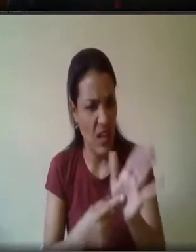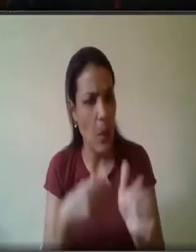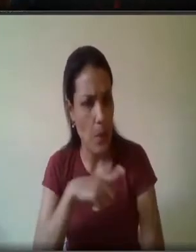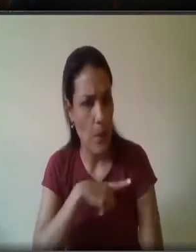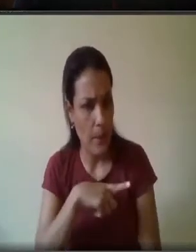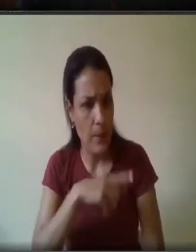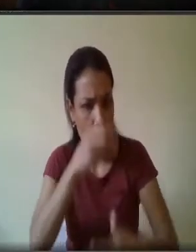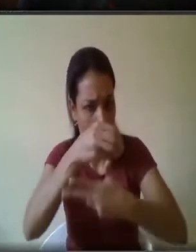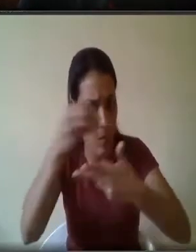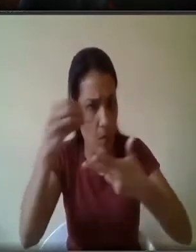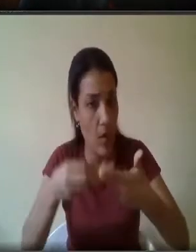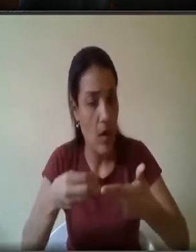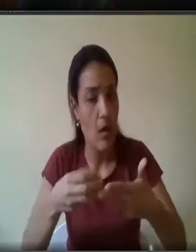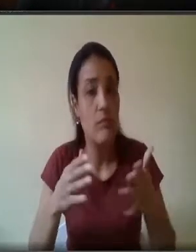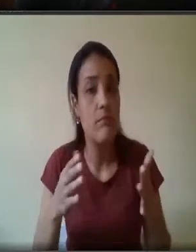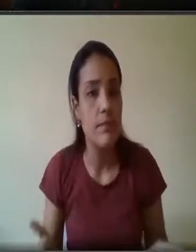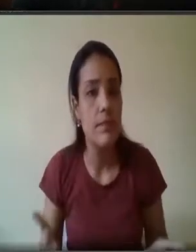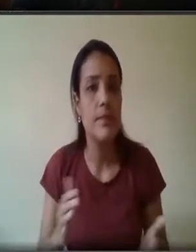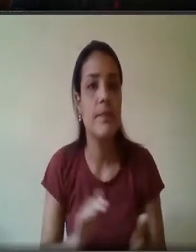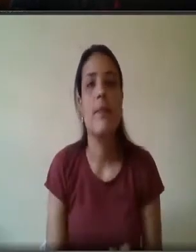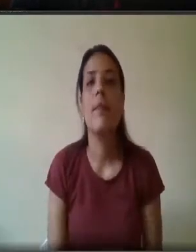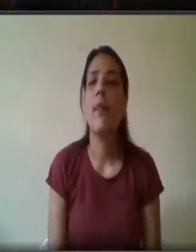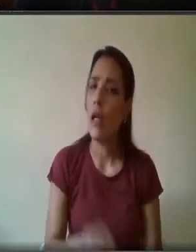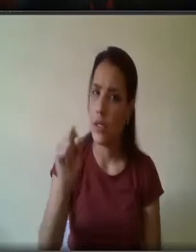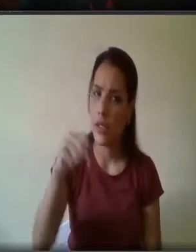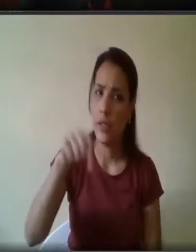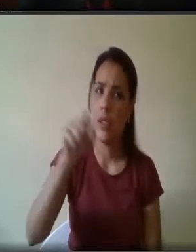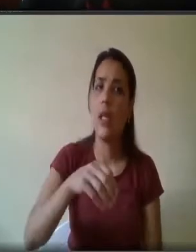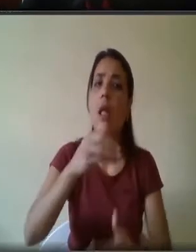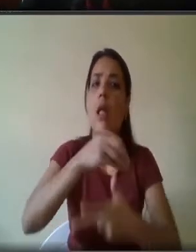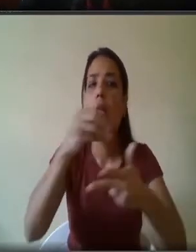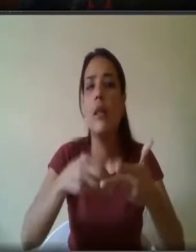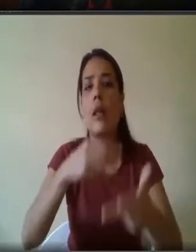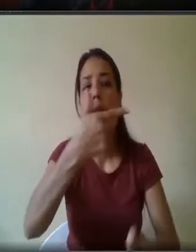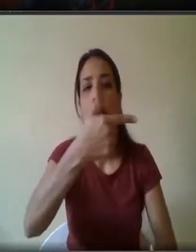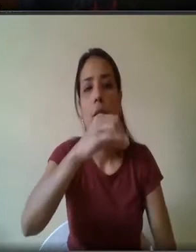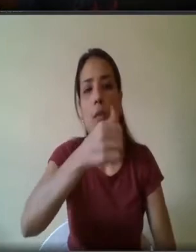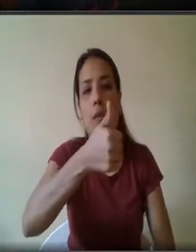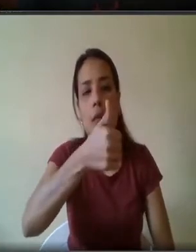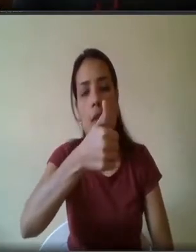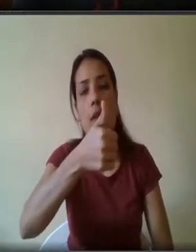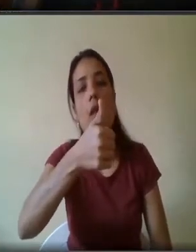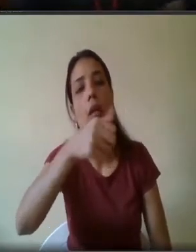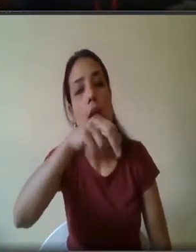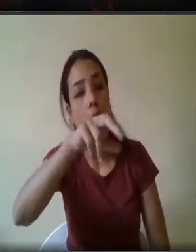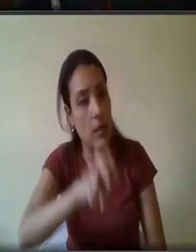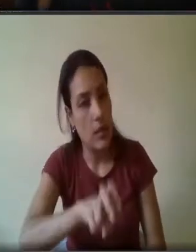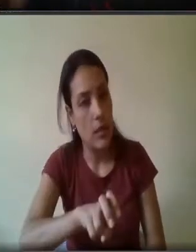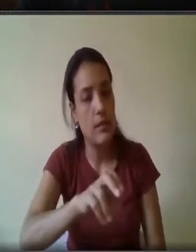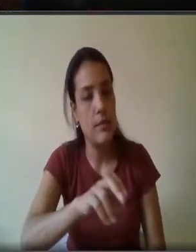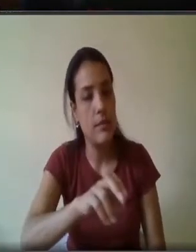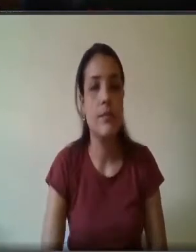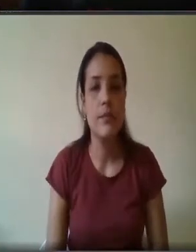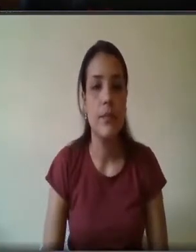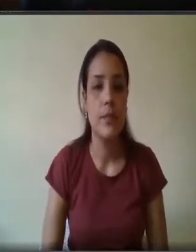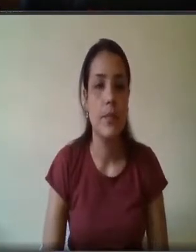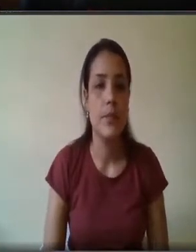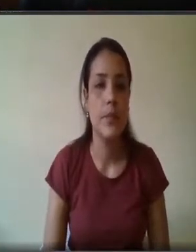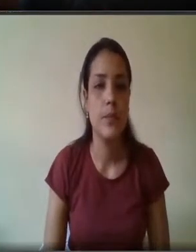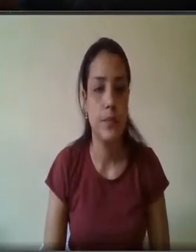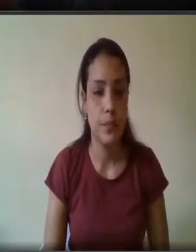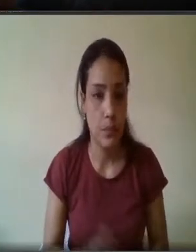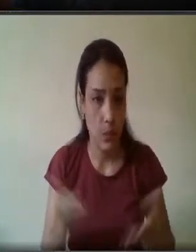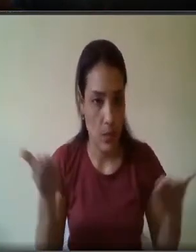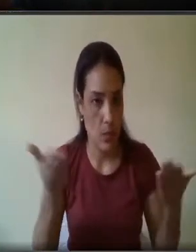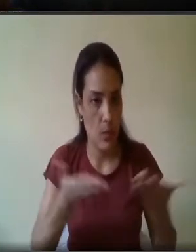Então, praticamente, você teve em 2009, 2010, 2014, 2015. A gente está trabalhando esse assunto